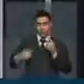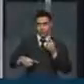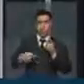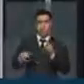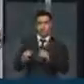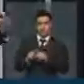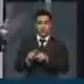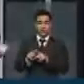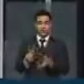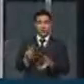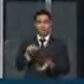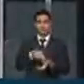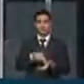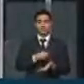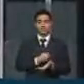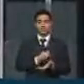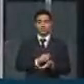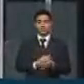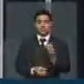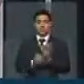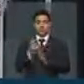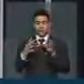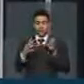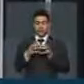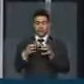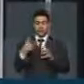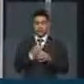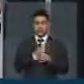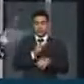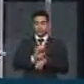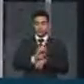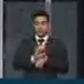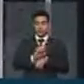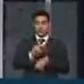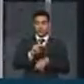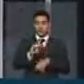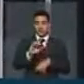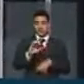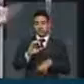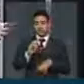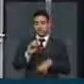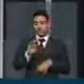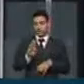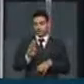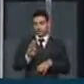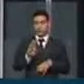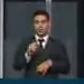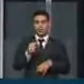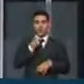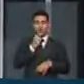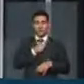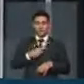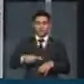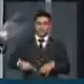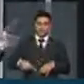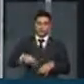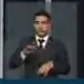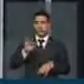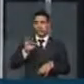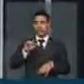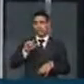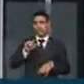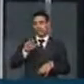frente que está sendo construída no nosso estado essa frente tem o PC do B liderado pelo presidente da im bratu Flávio Dino tem o